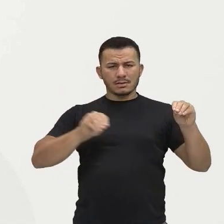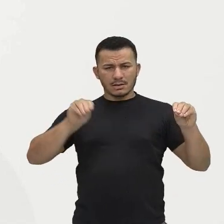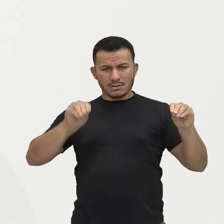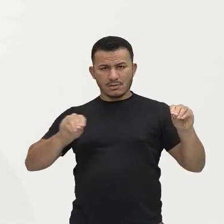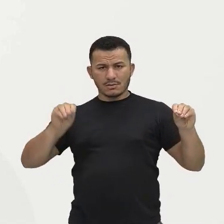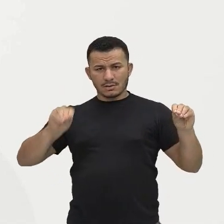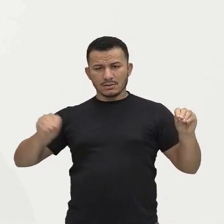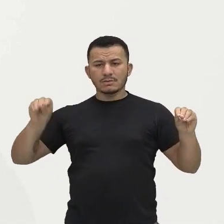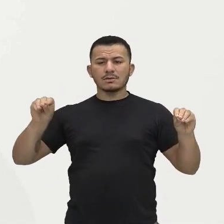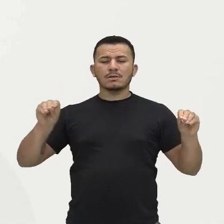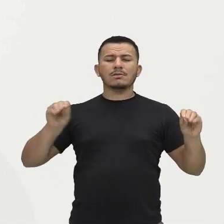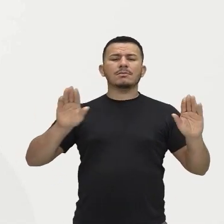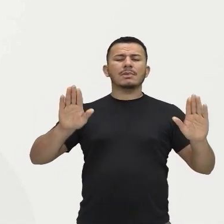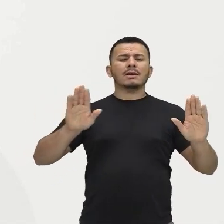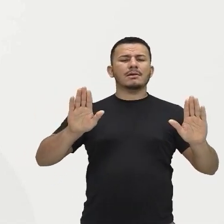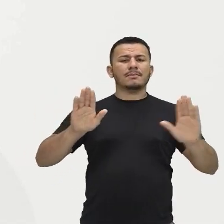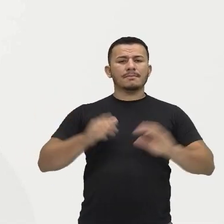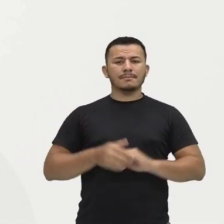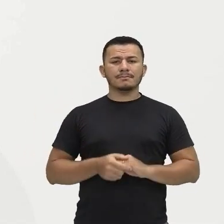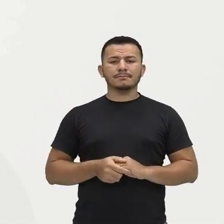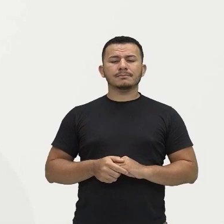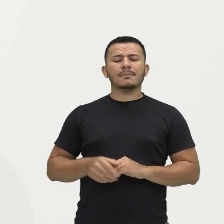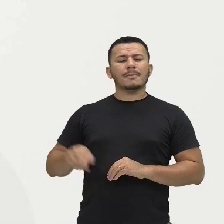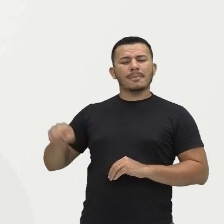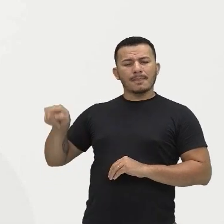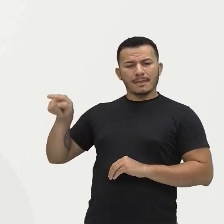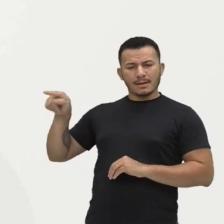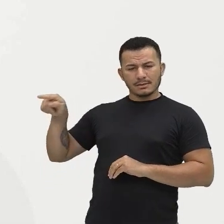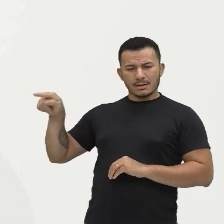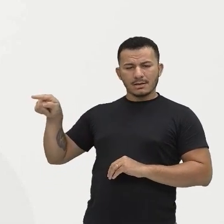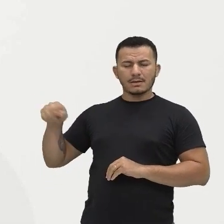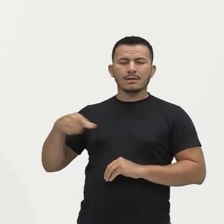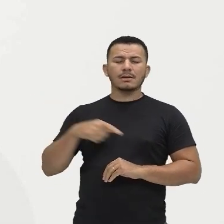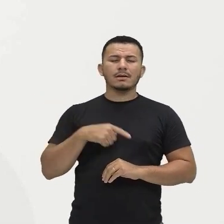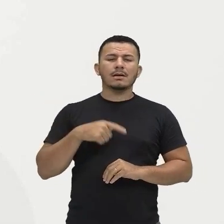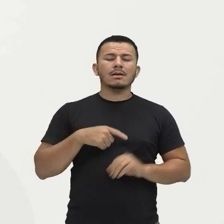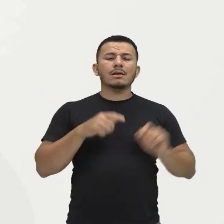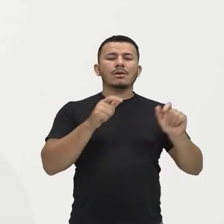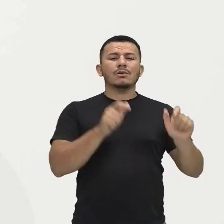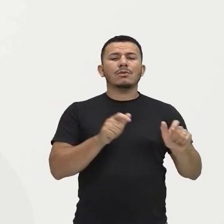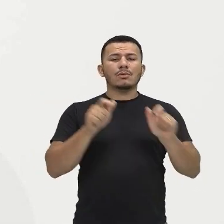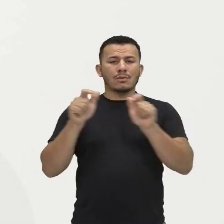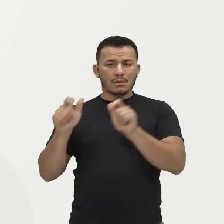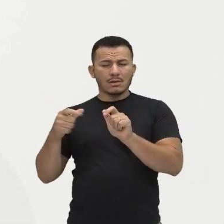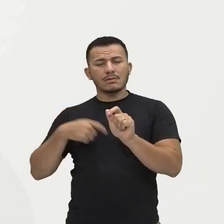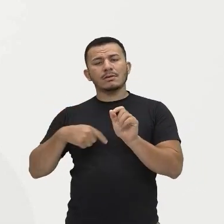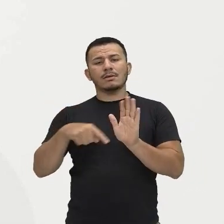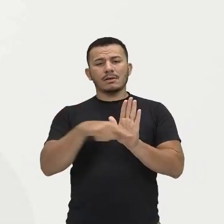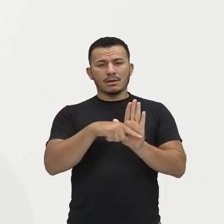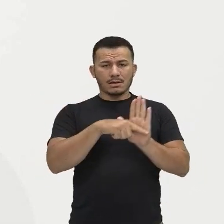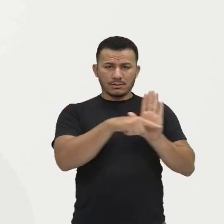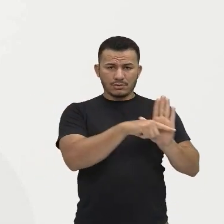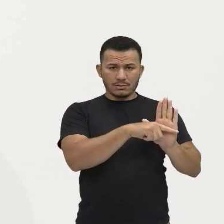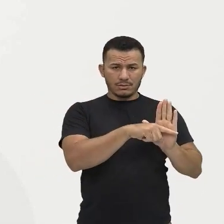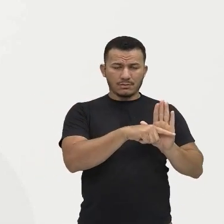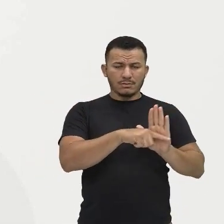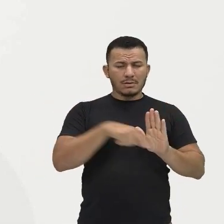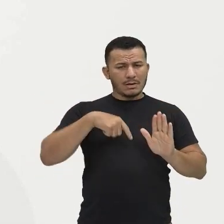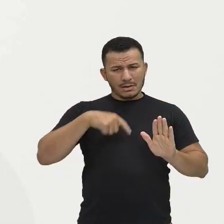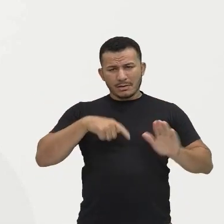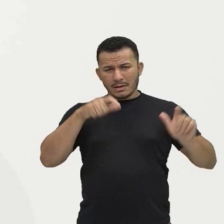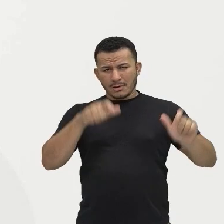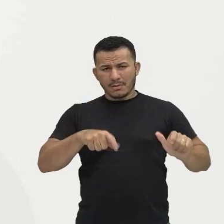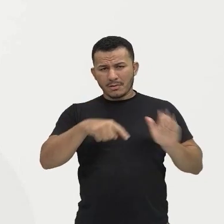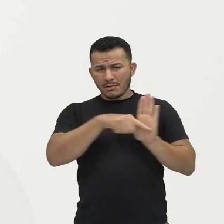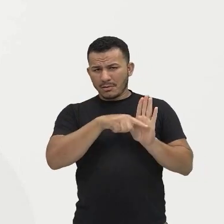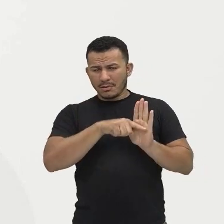vamos observar o seguinte. Aqui nós temos posições negativas. Existe posições